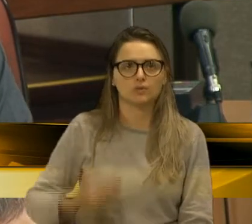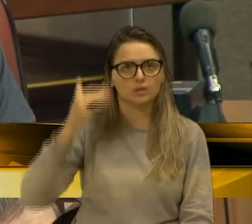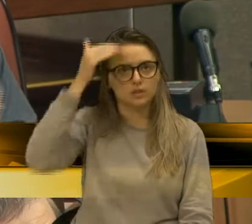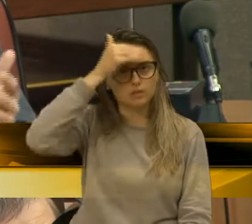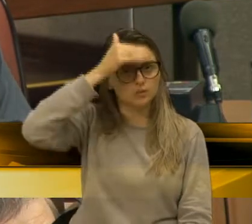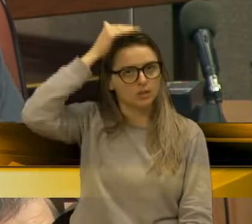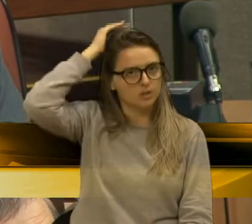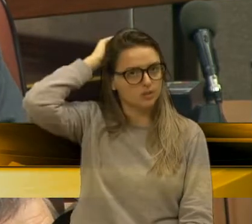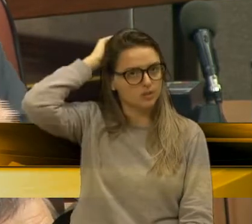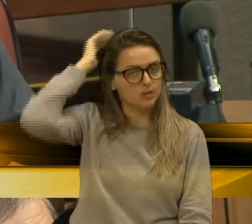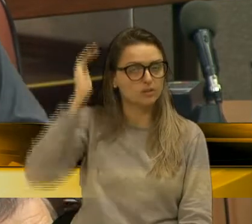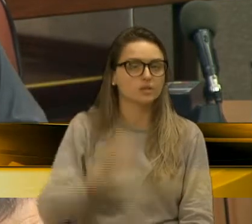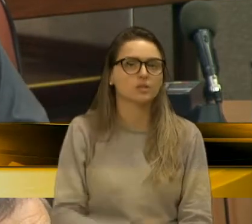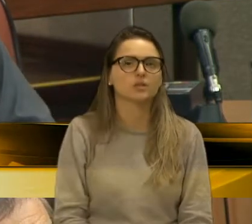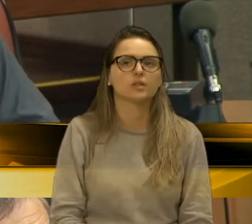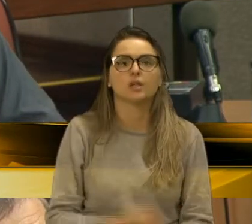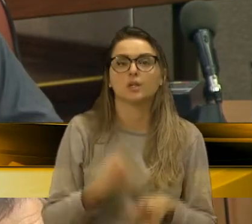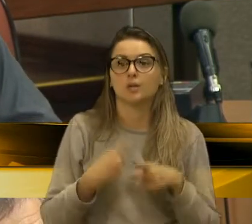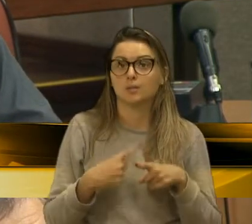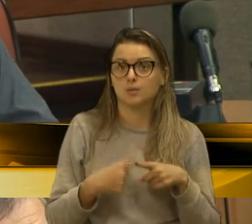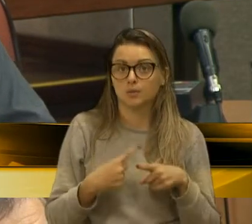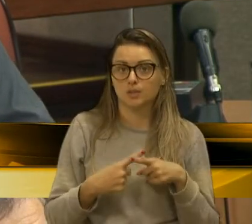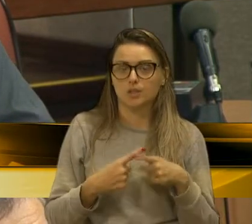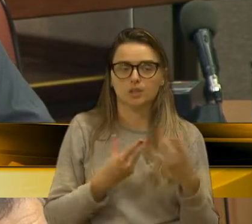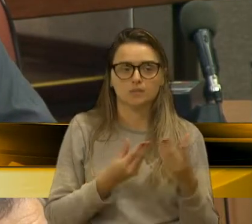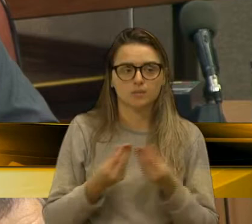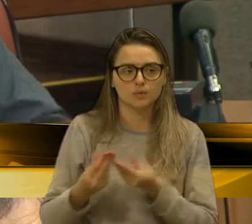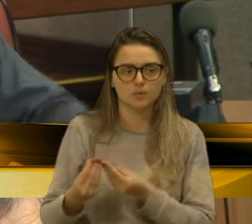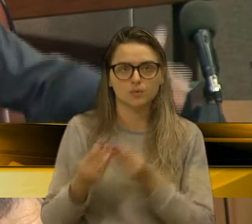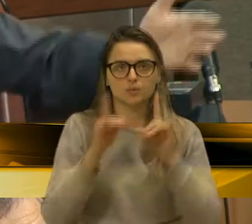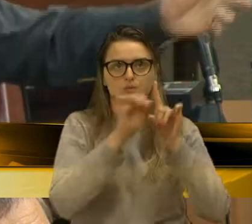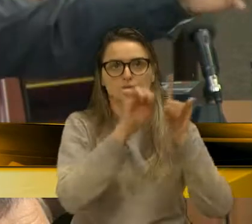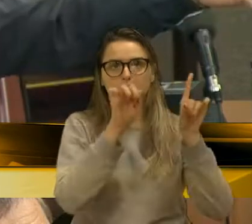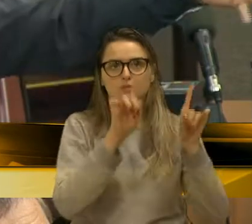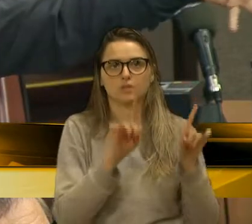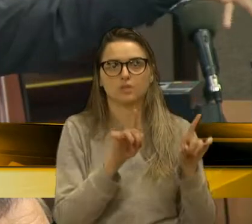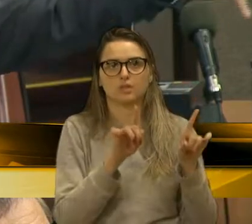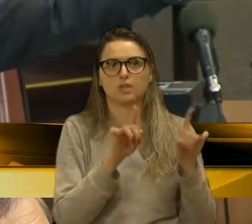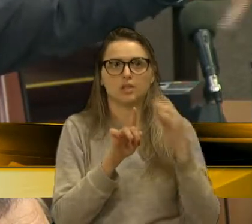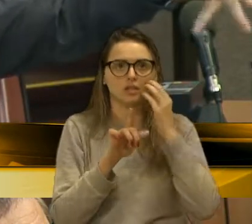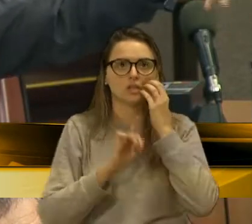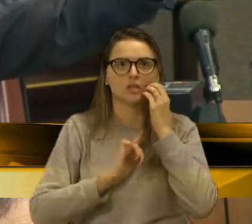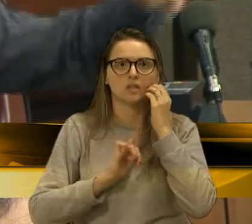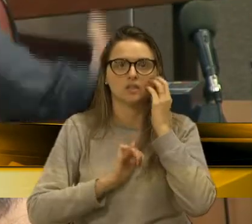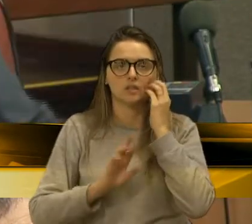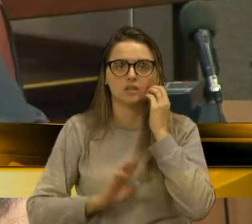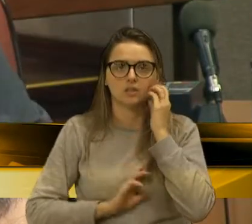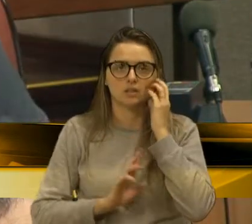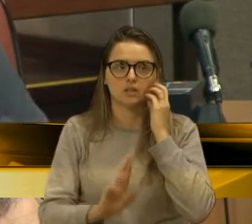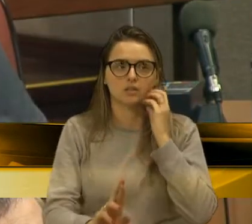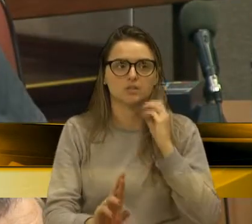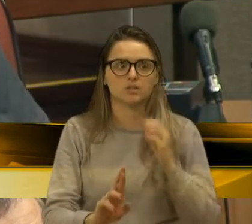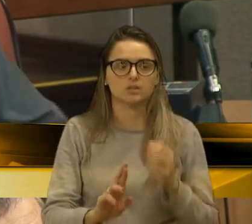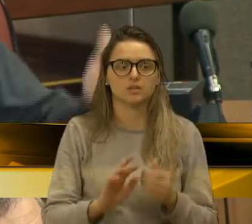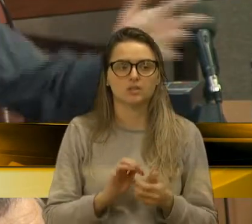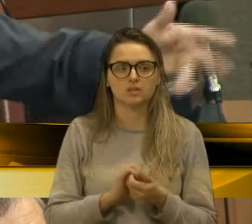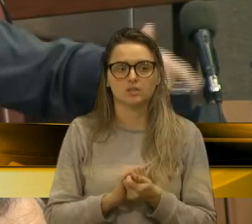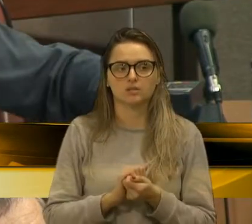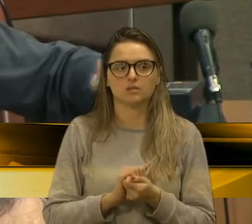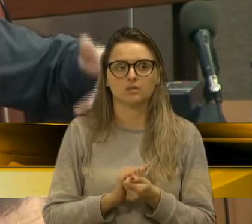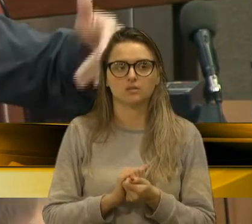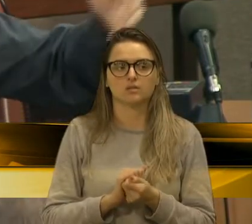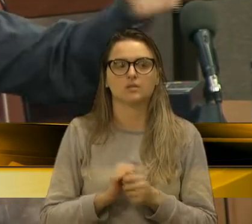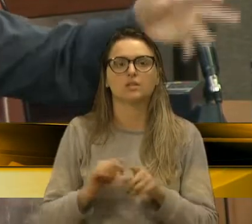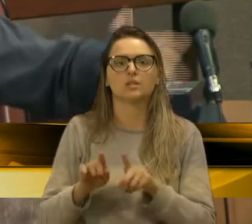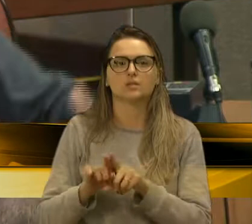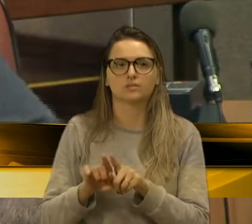Velho, porque muitos dos servidores não queriam se deslocar, muitos moram, por exemplo, aqui no Panassolo, Cristo Redentor, e tem que trabalhar lá em Vila Seca,